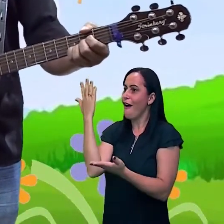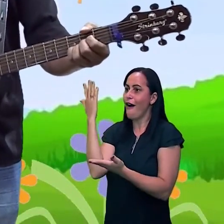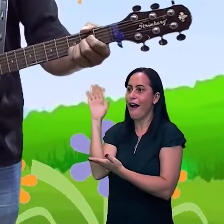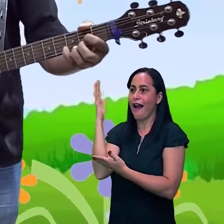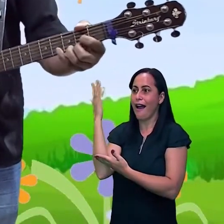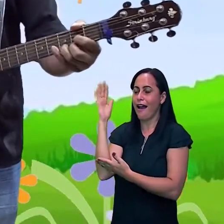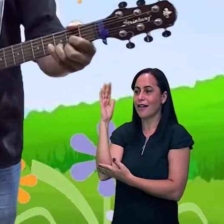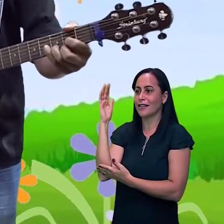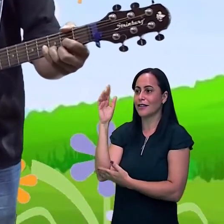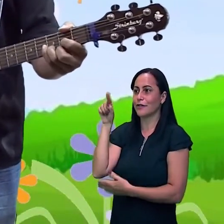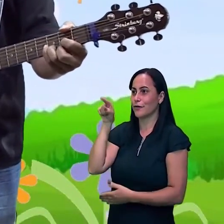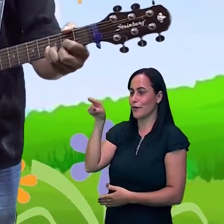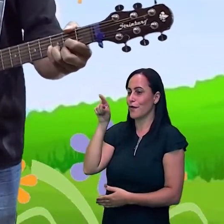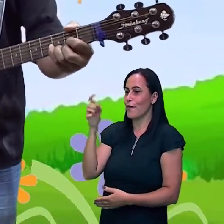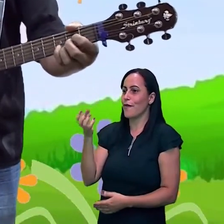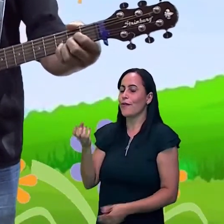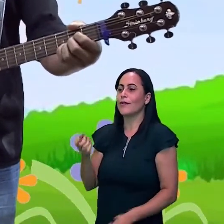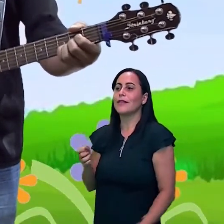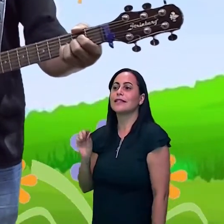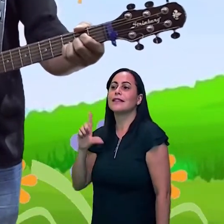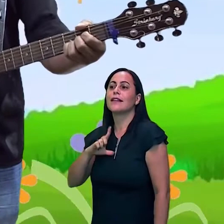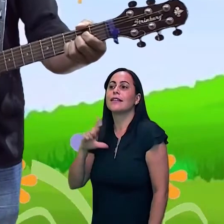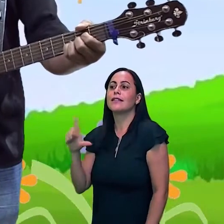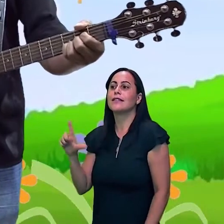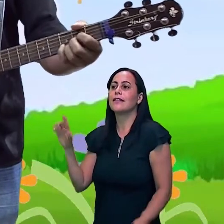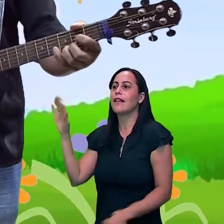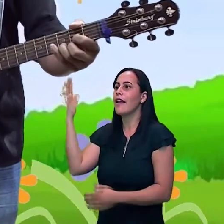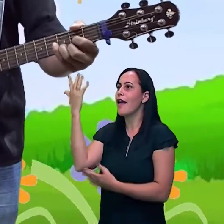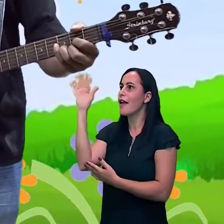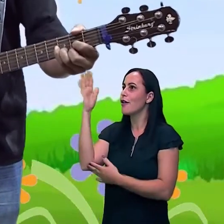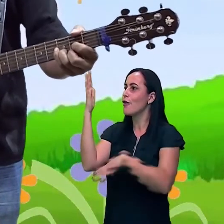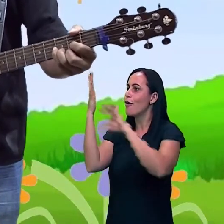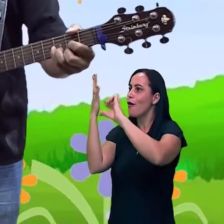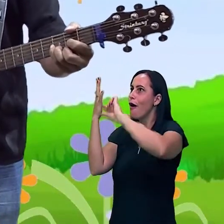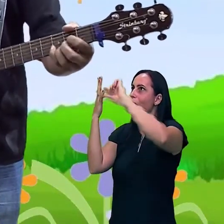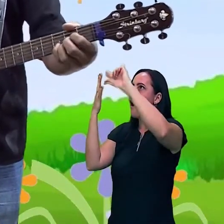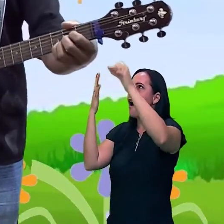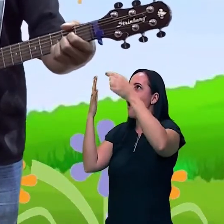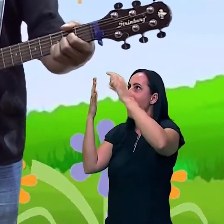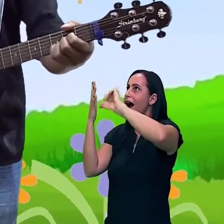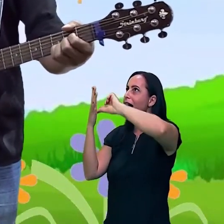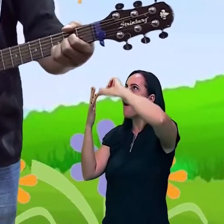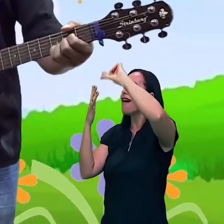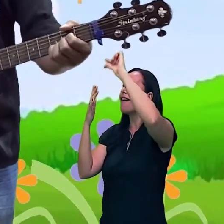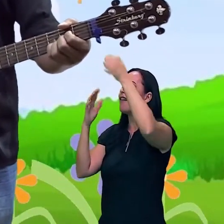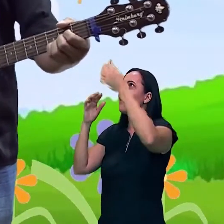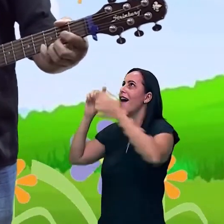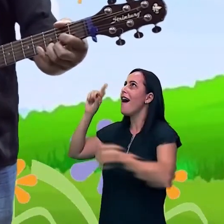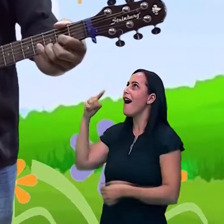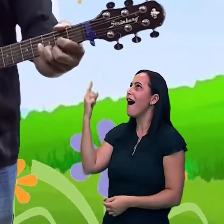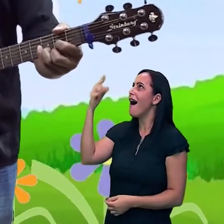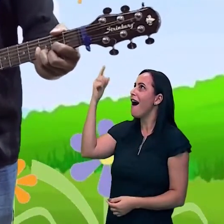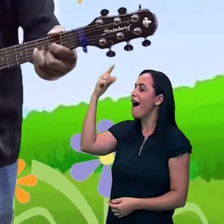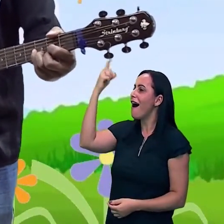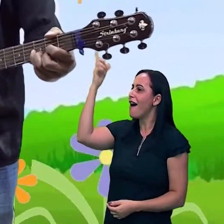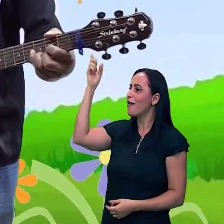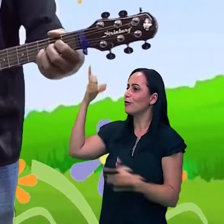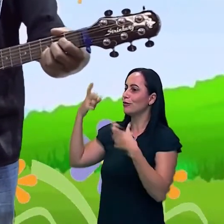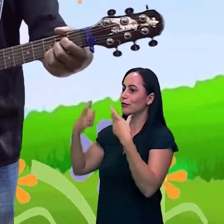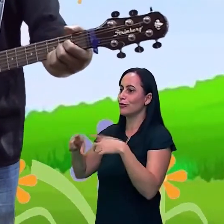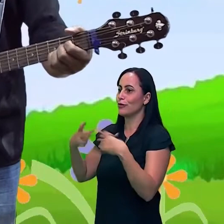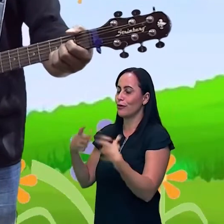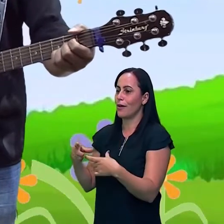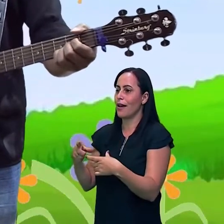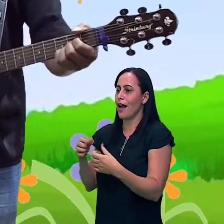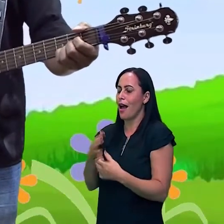madeira. Você que tem os galhos mais altos do lugar. Me leve aí